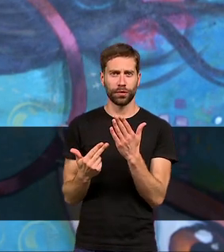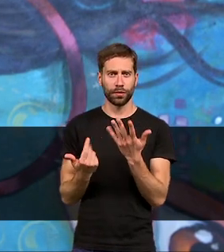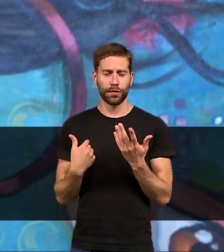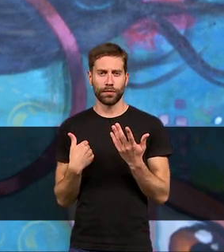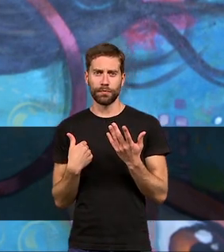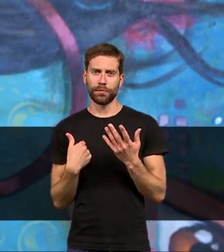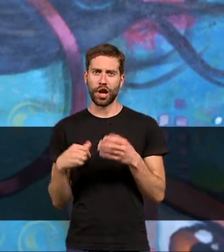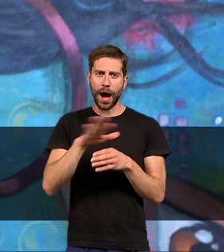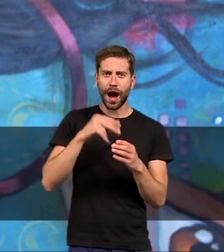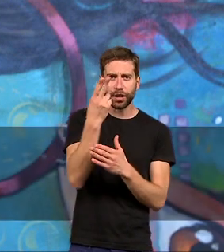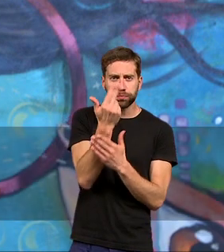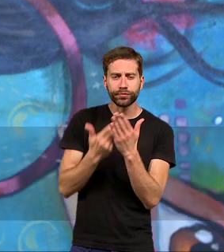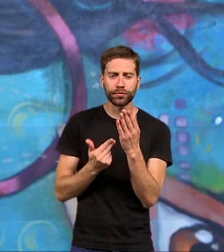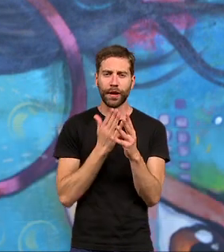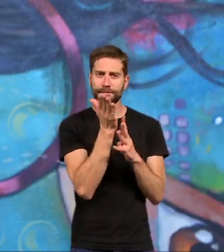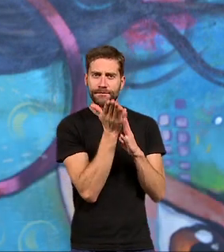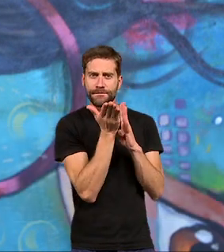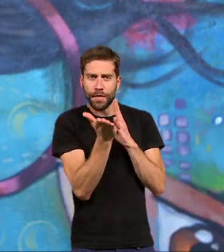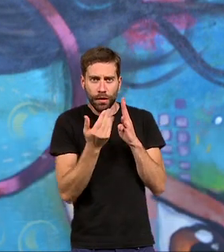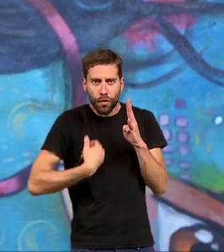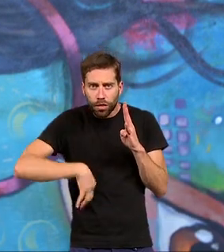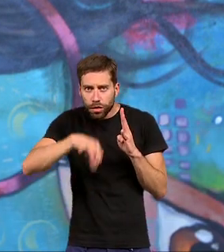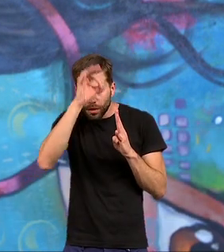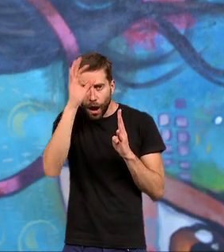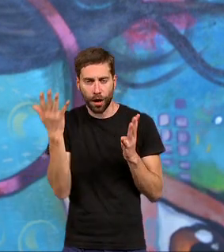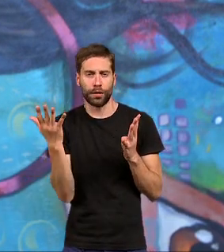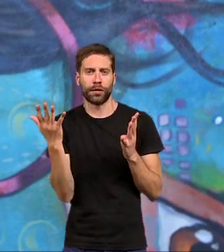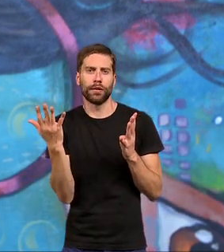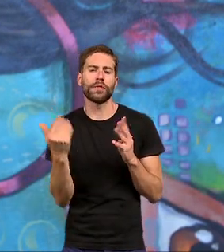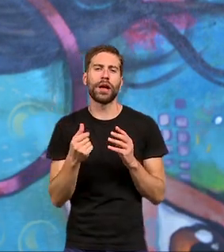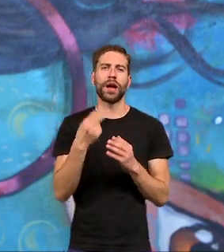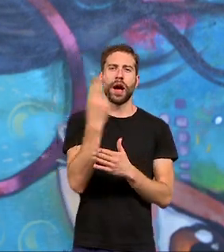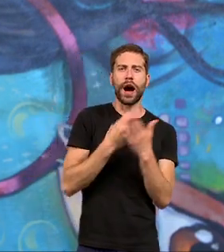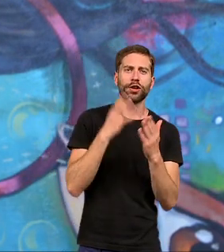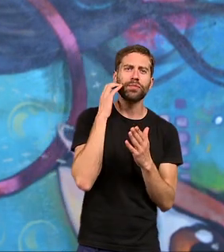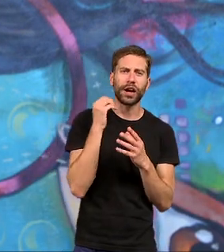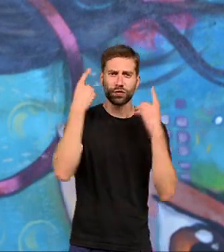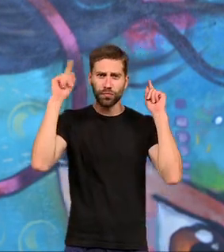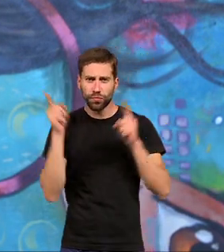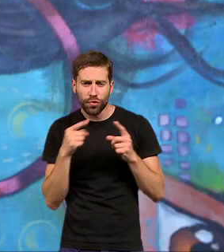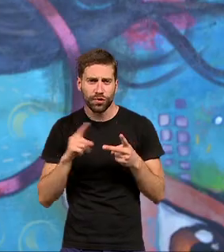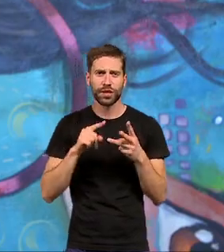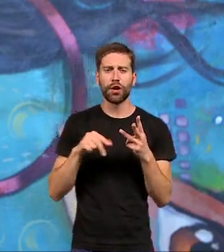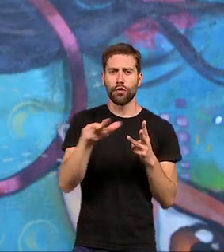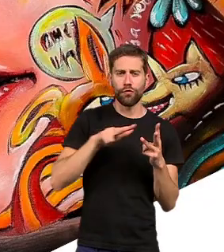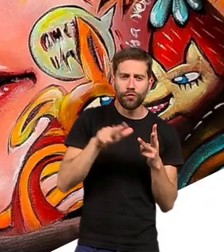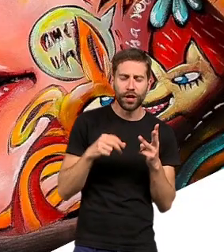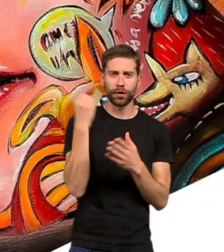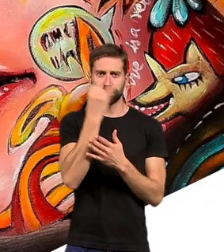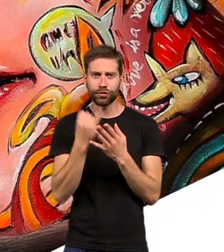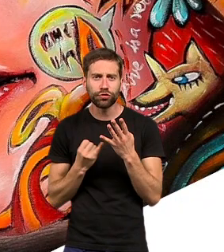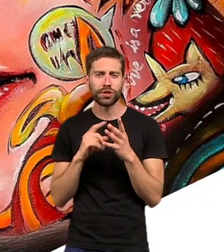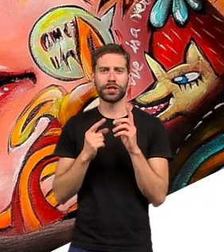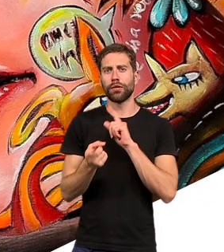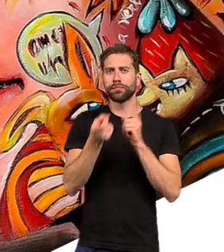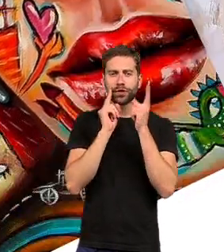trabalhar nas diferentes vertentes artísticas que trabalho, nomeadamente, para além das artes plásticas, a música, o vídeo, a ilustração,